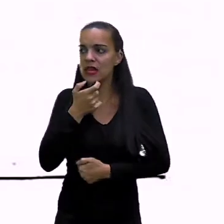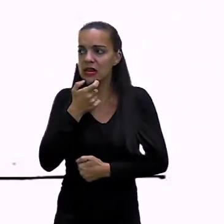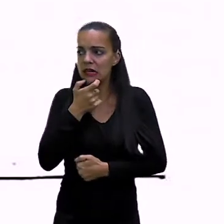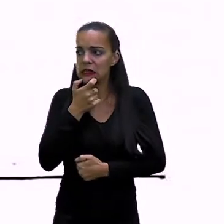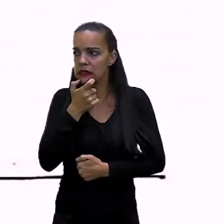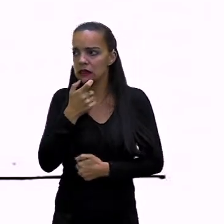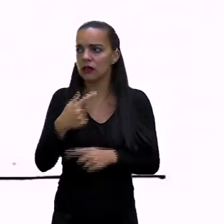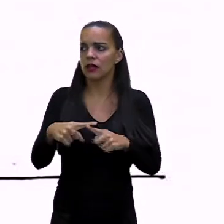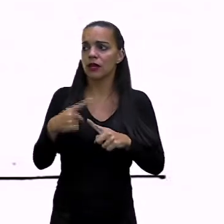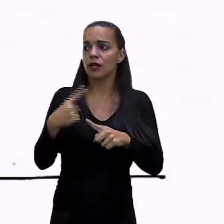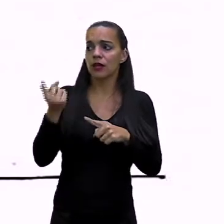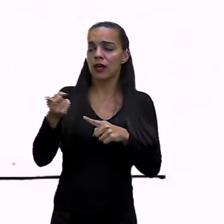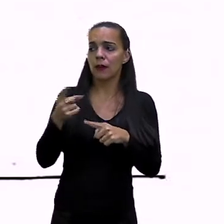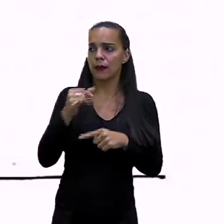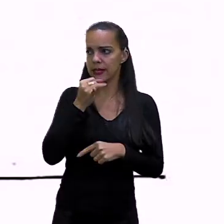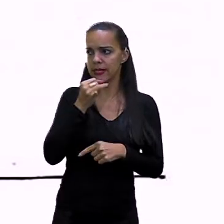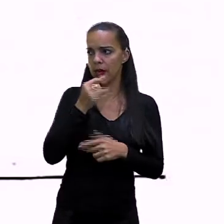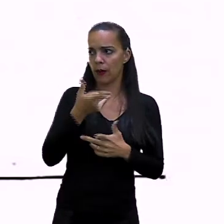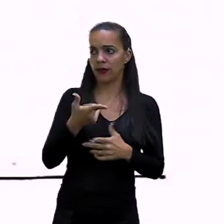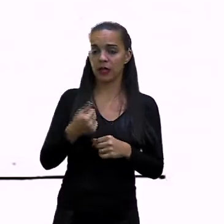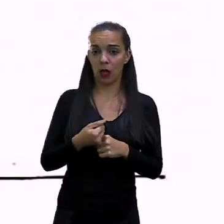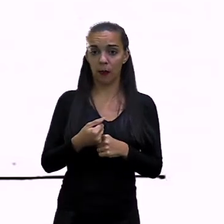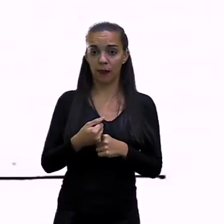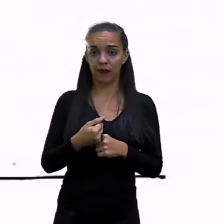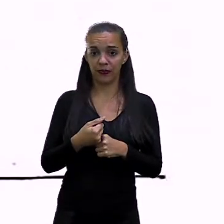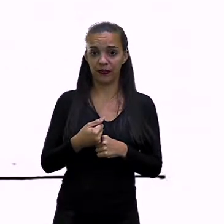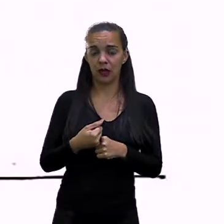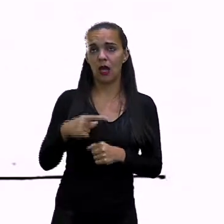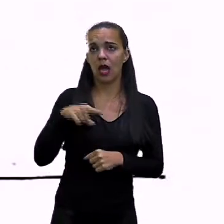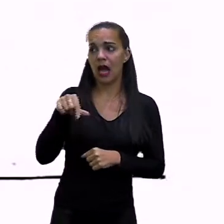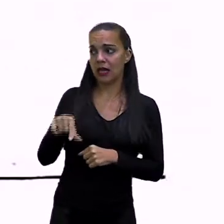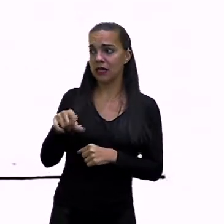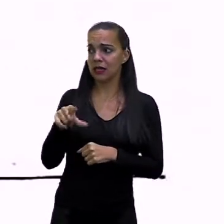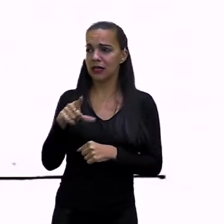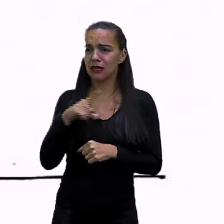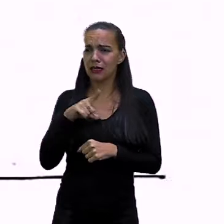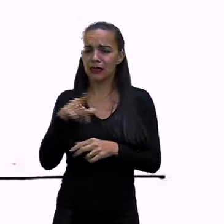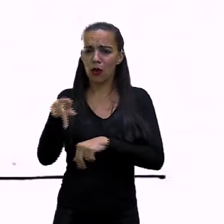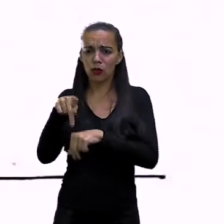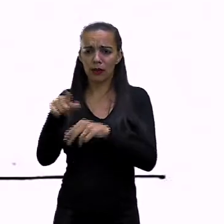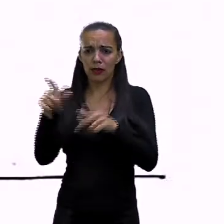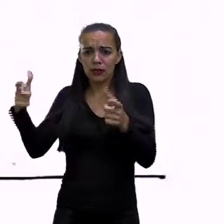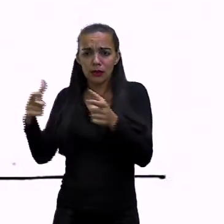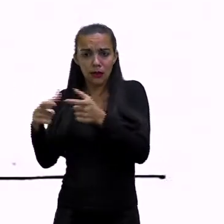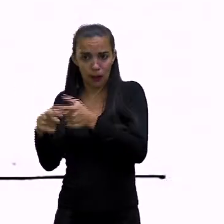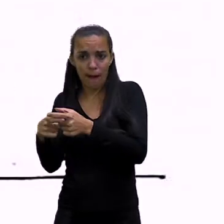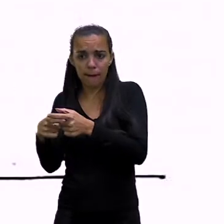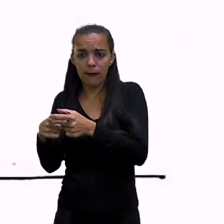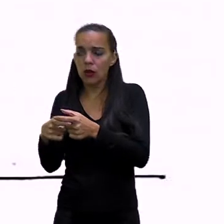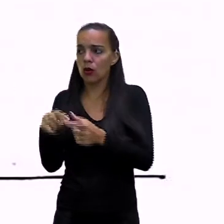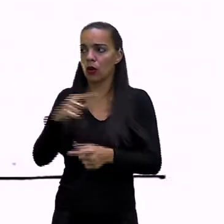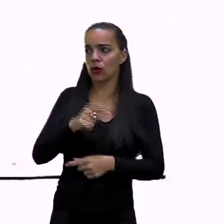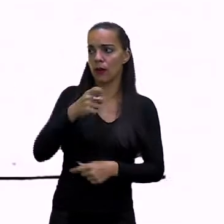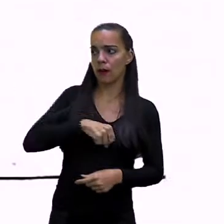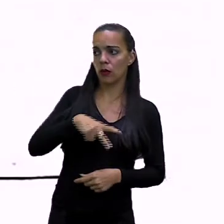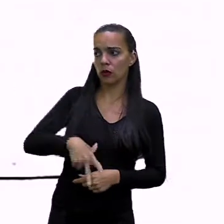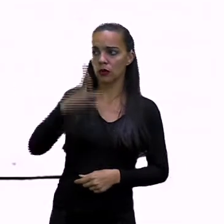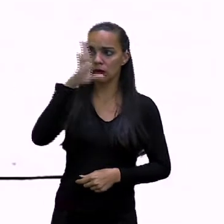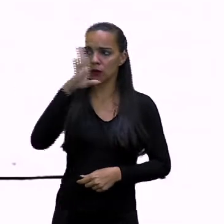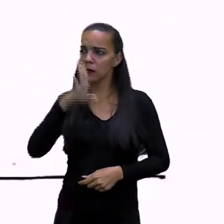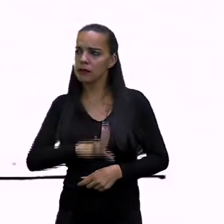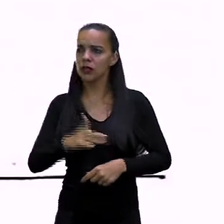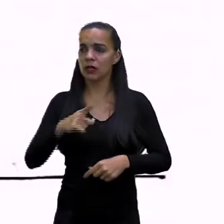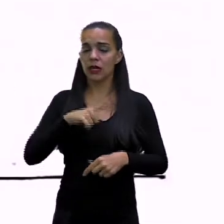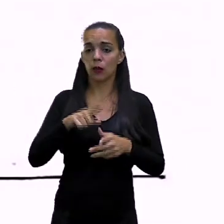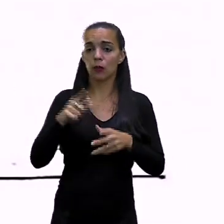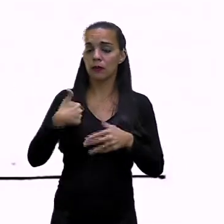Portugal é menor do que Portugal e Brasil. Então, o dinheiro que gastou para transferir toda a